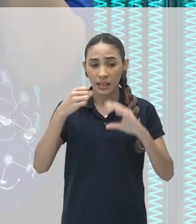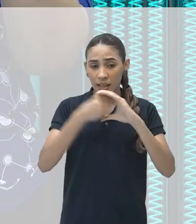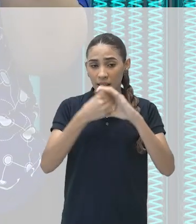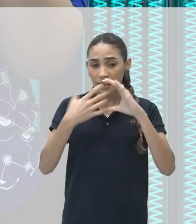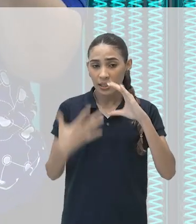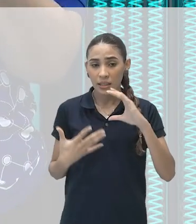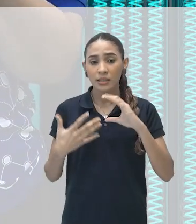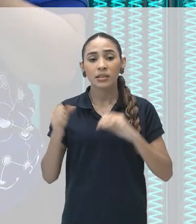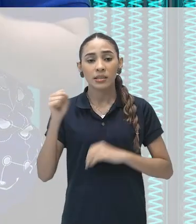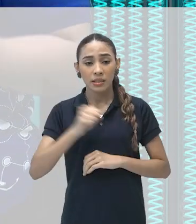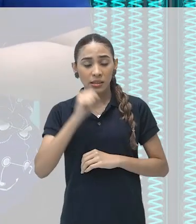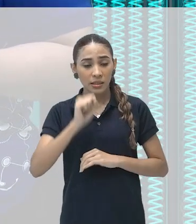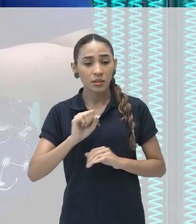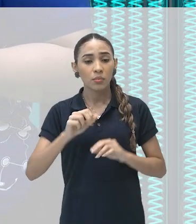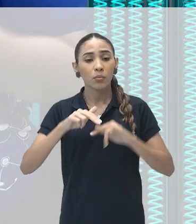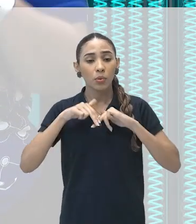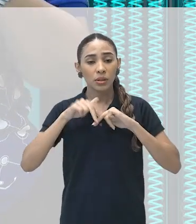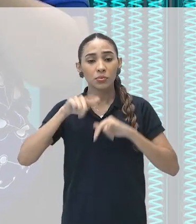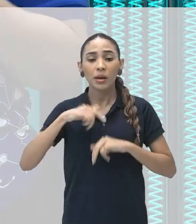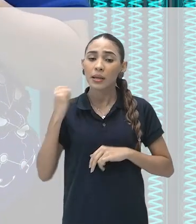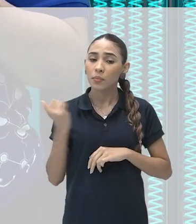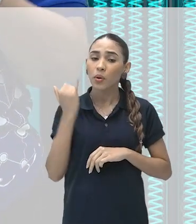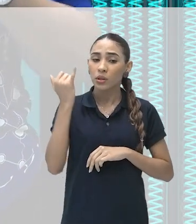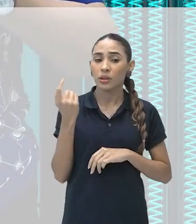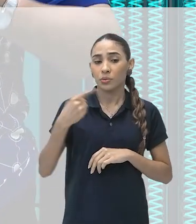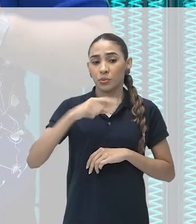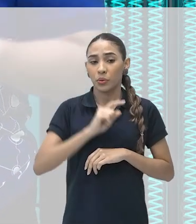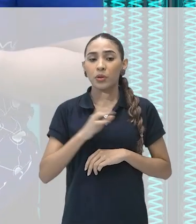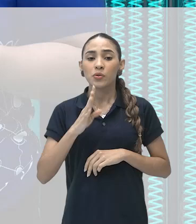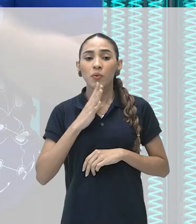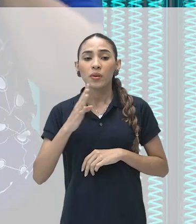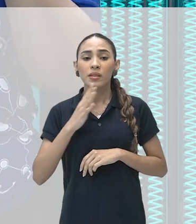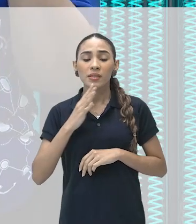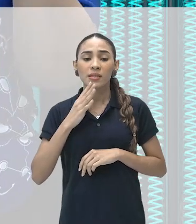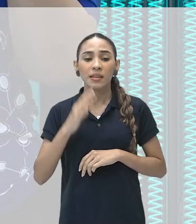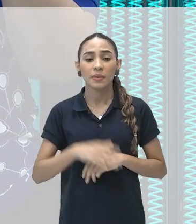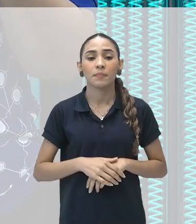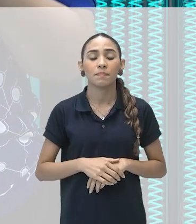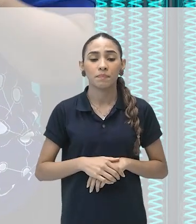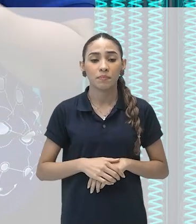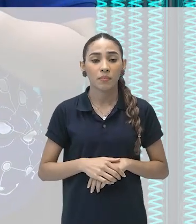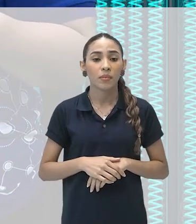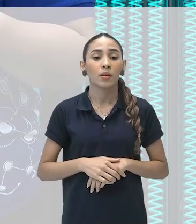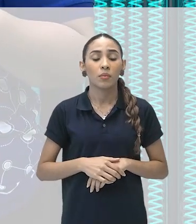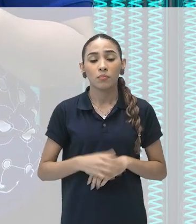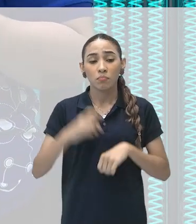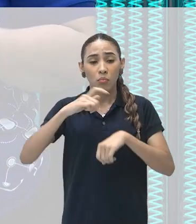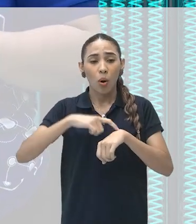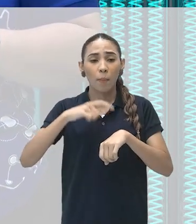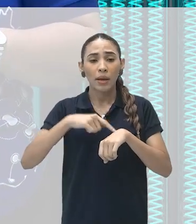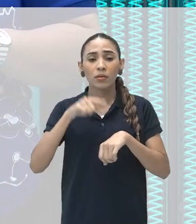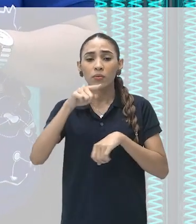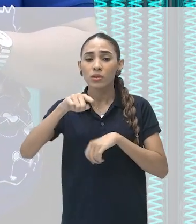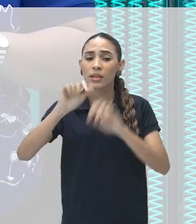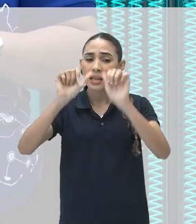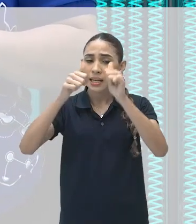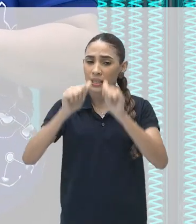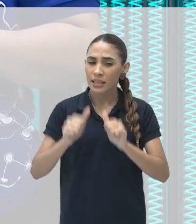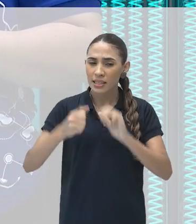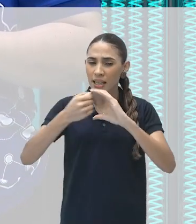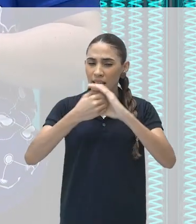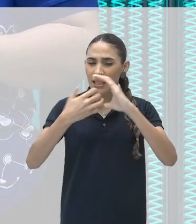é importante que possamos conhecê-las para vigiar. Quando observarmos um texto com